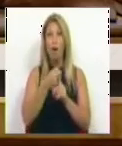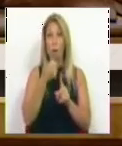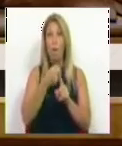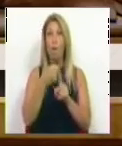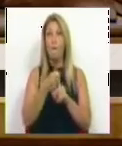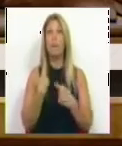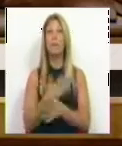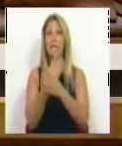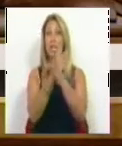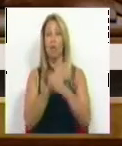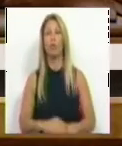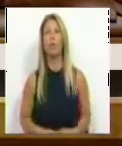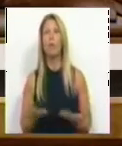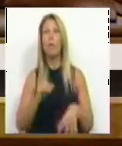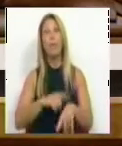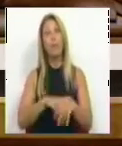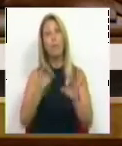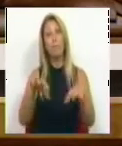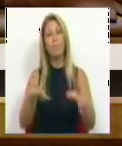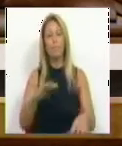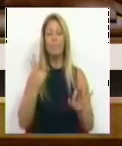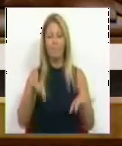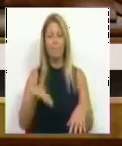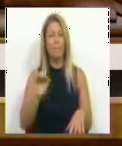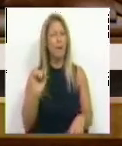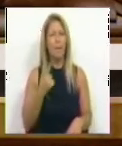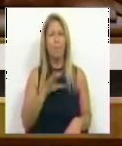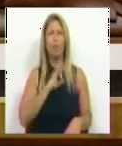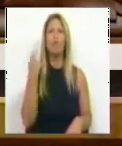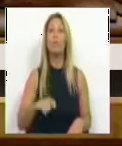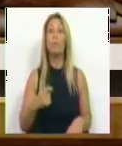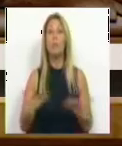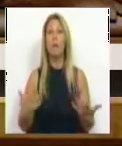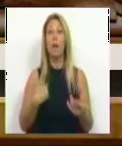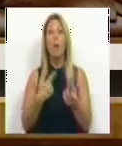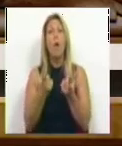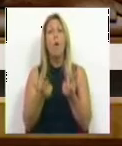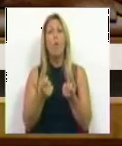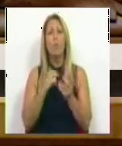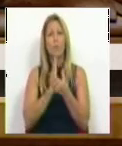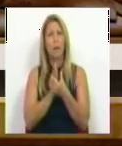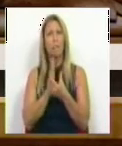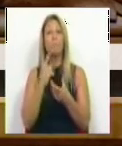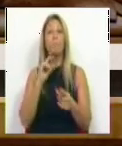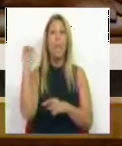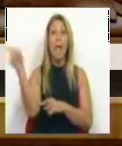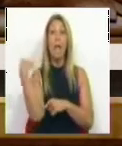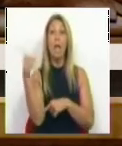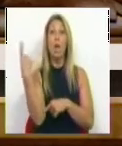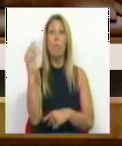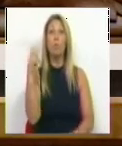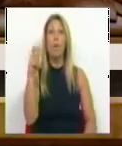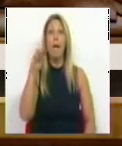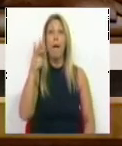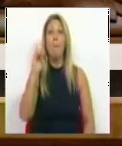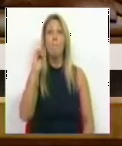dossiê dos helicópteros... Termino rapidamente, Sr. Presidente. O dossiê dos helicópteros Kamov é um bom exemplo de negócio feito à custa